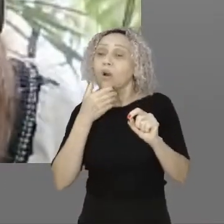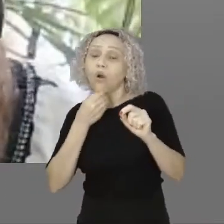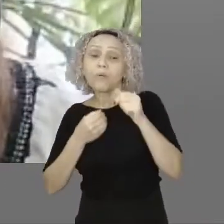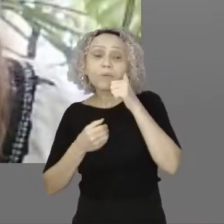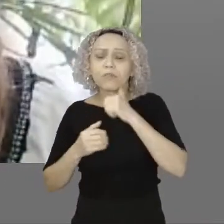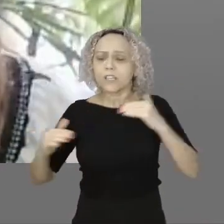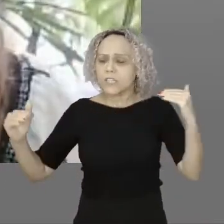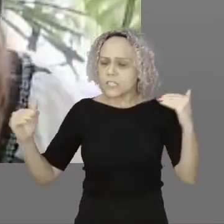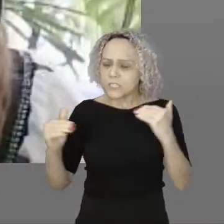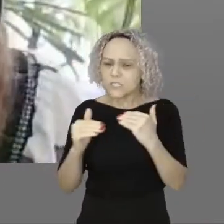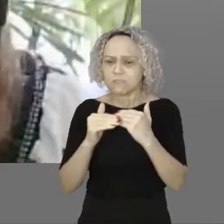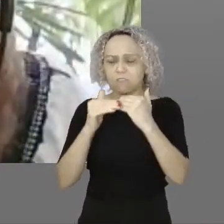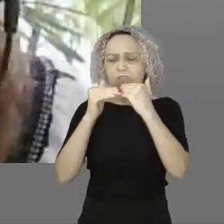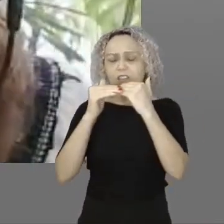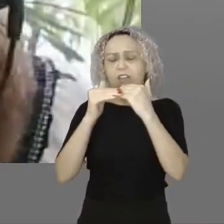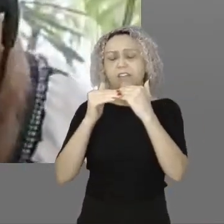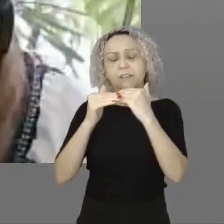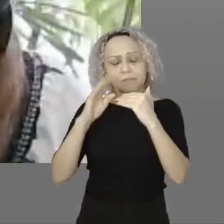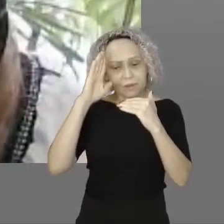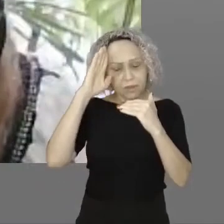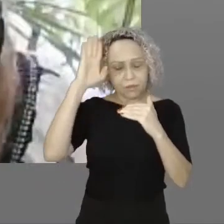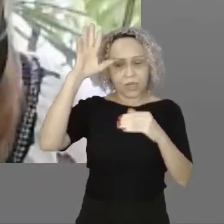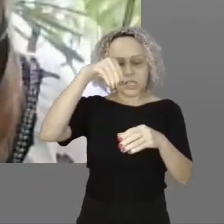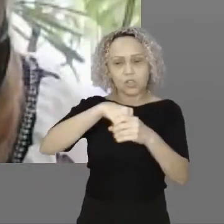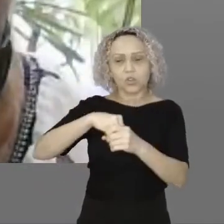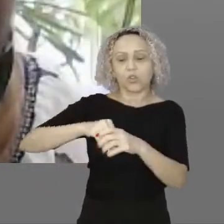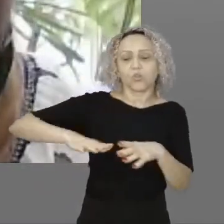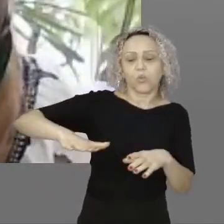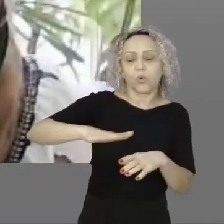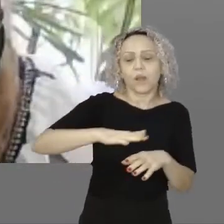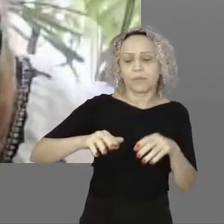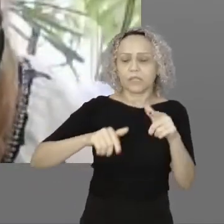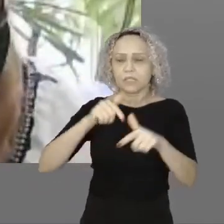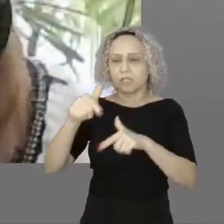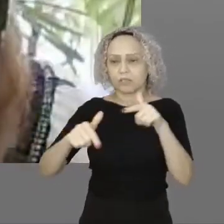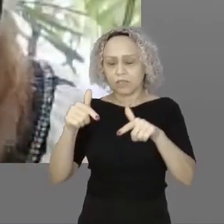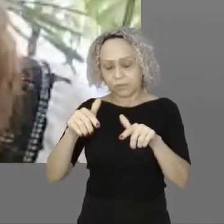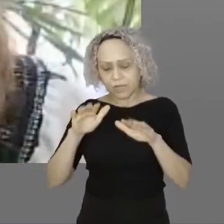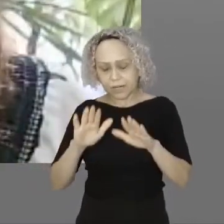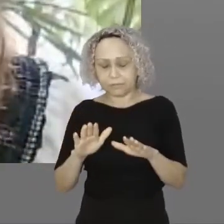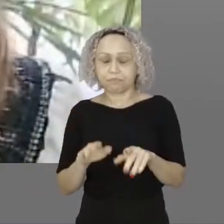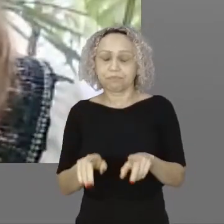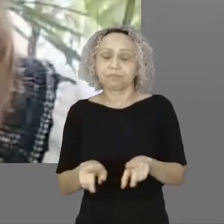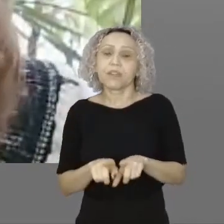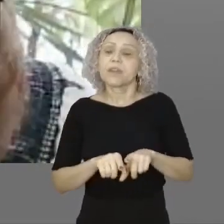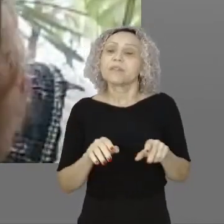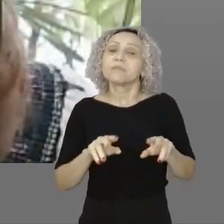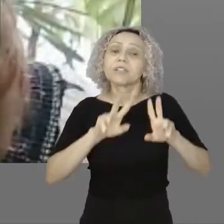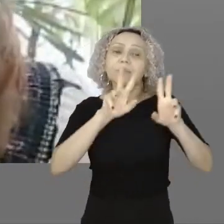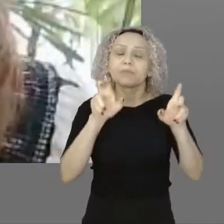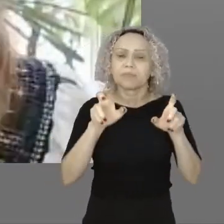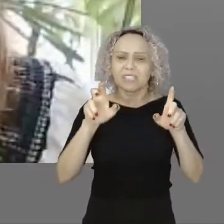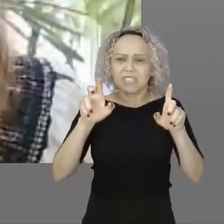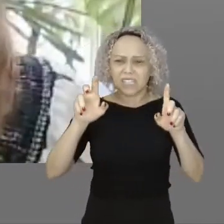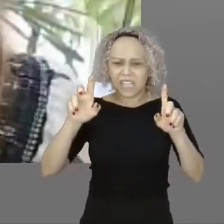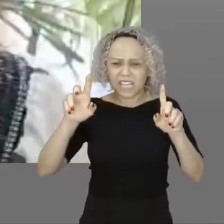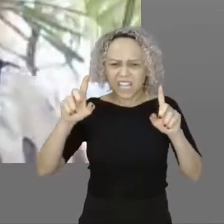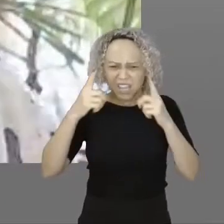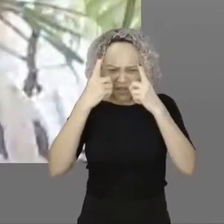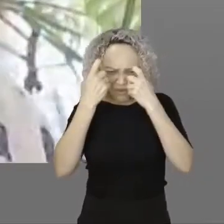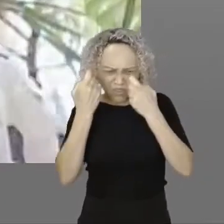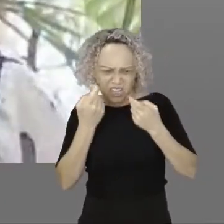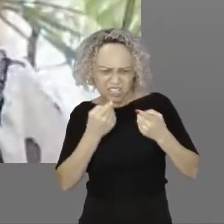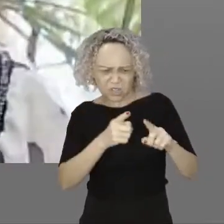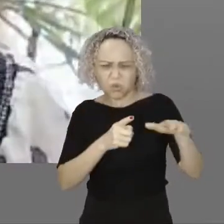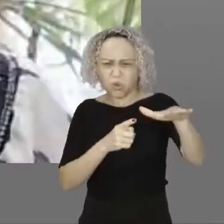muito grande no mundo do trabalho. No que se refere à questão do enfrentamento à violência contra as mulheres, nós estamos retomando muitos